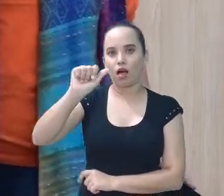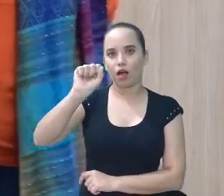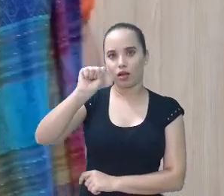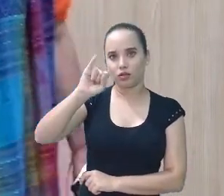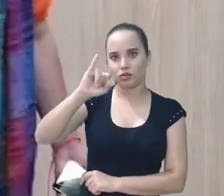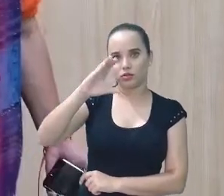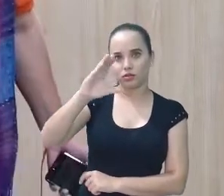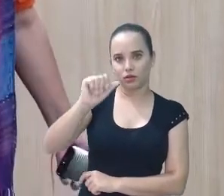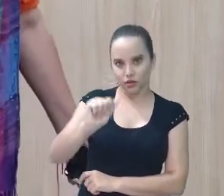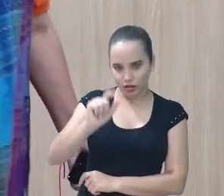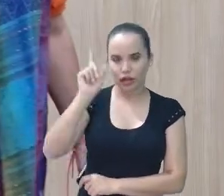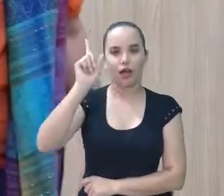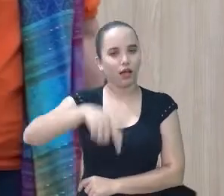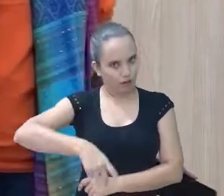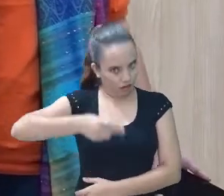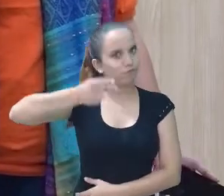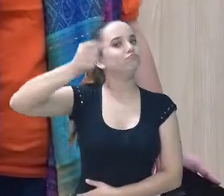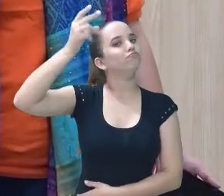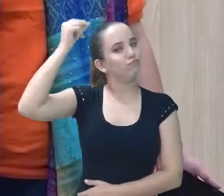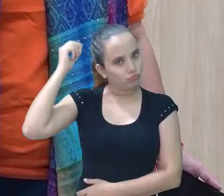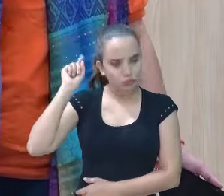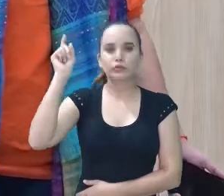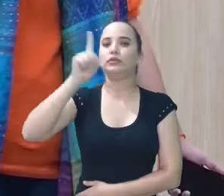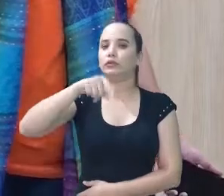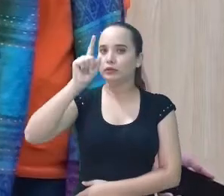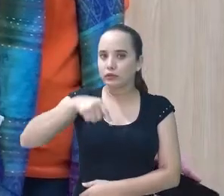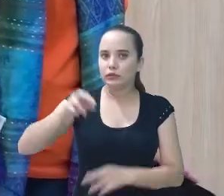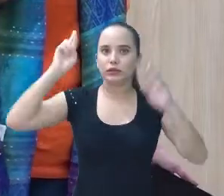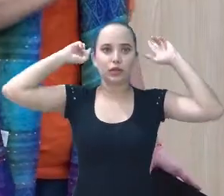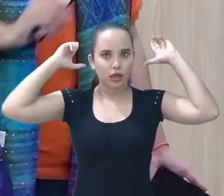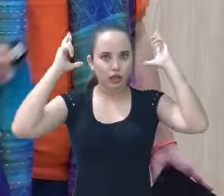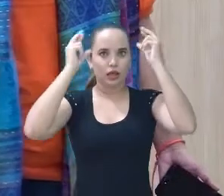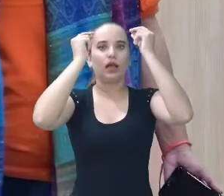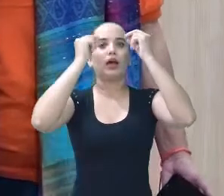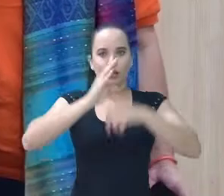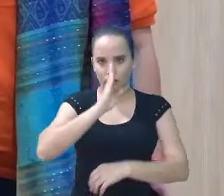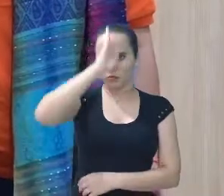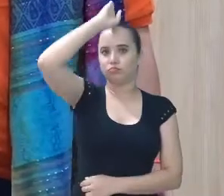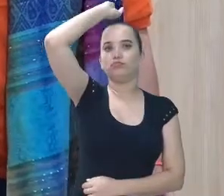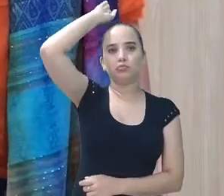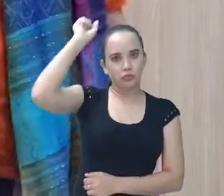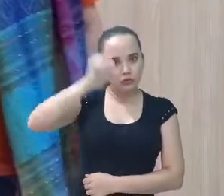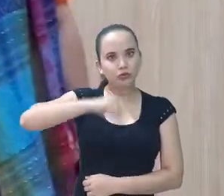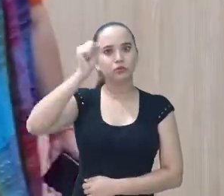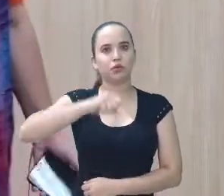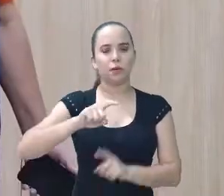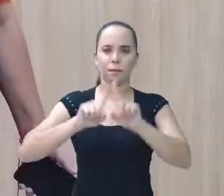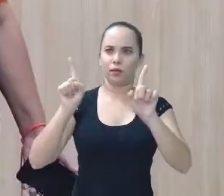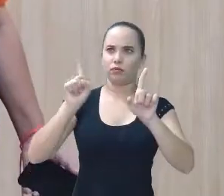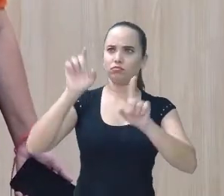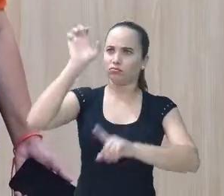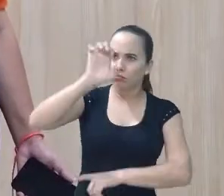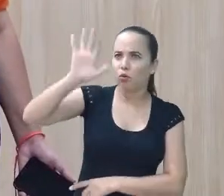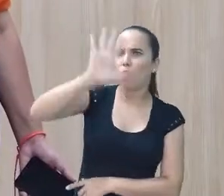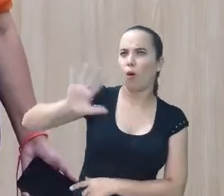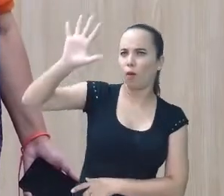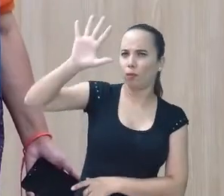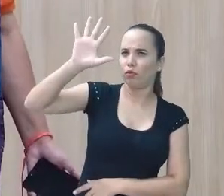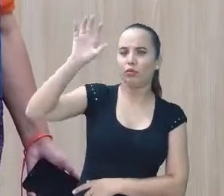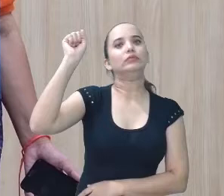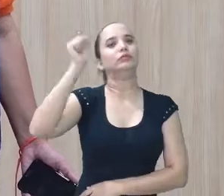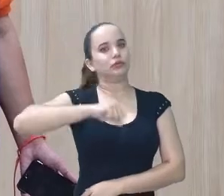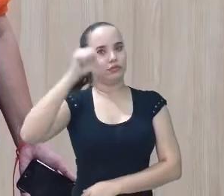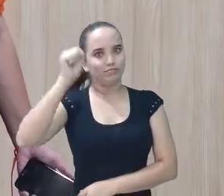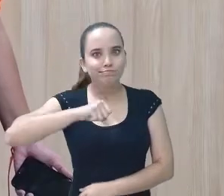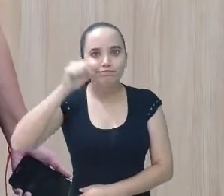não era na antiguidade, sim, gregos e romanos. Antiguidade. Mas na Europa, professora,